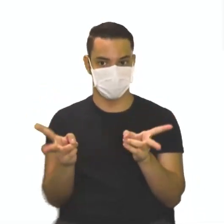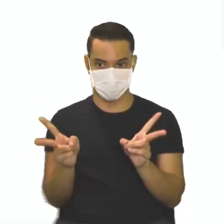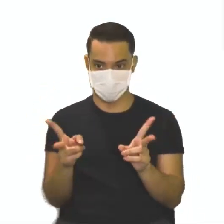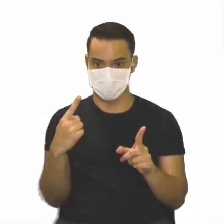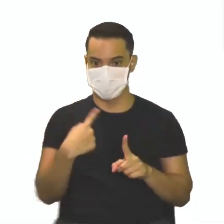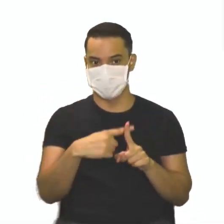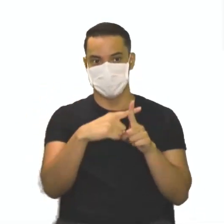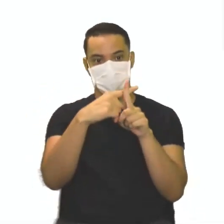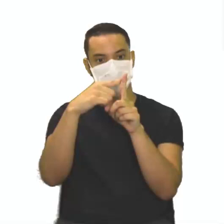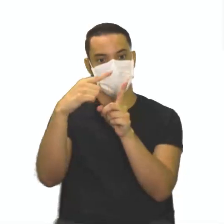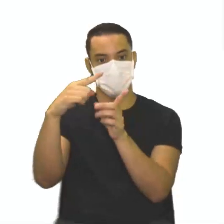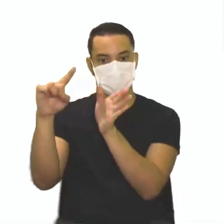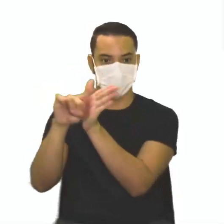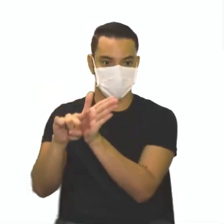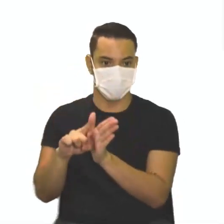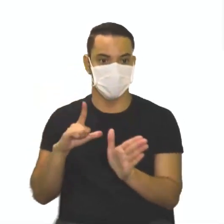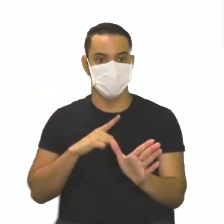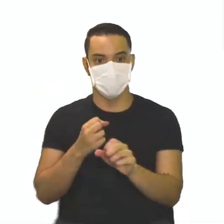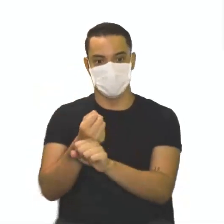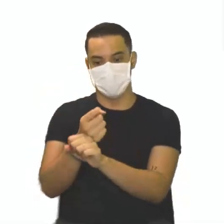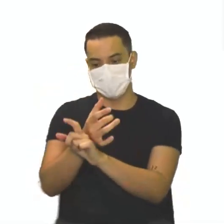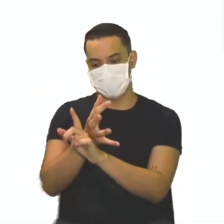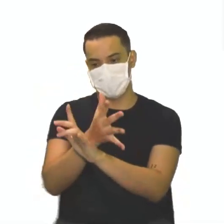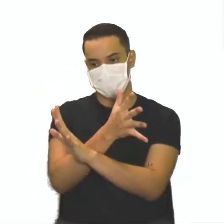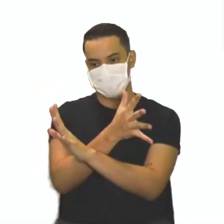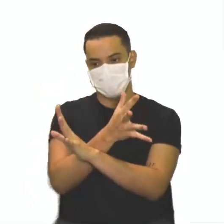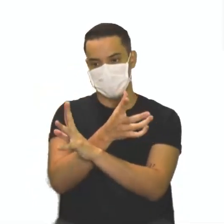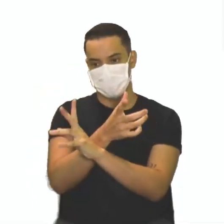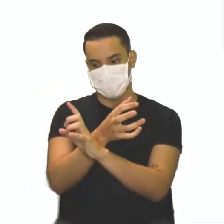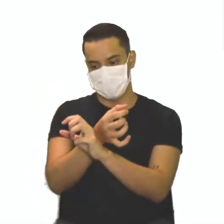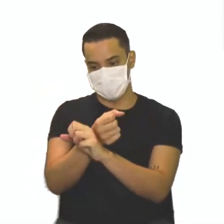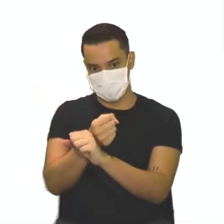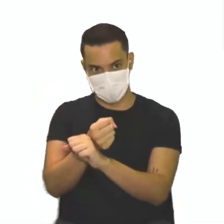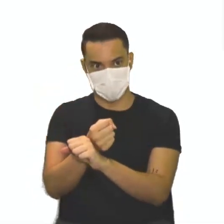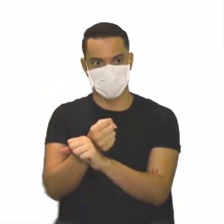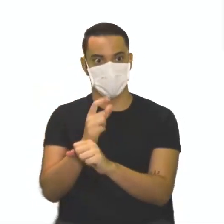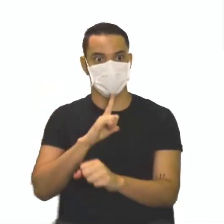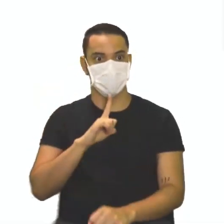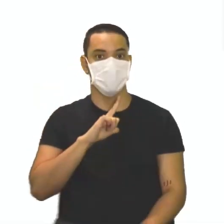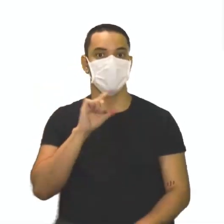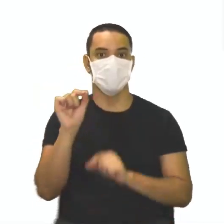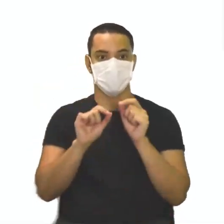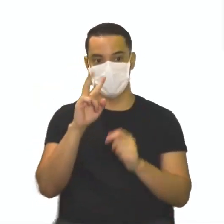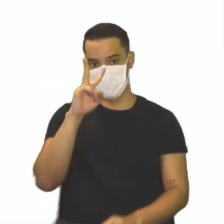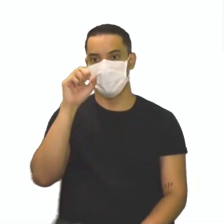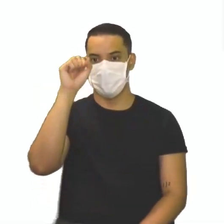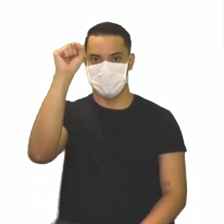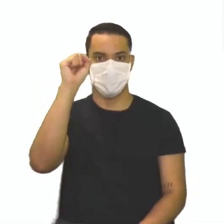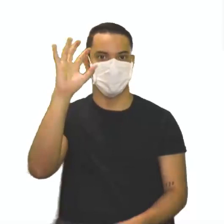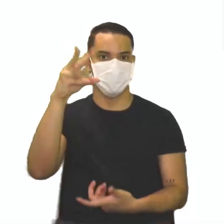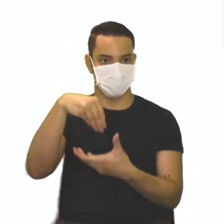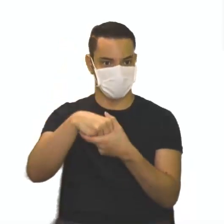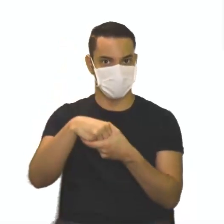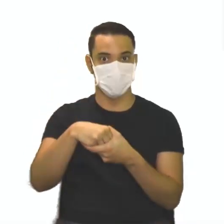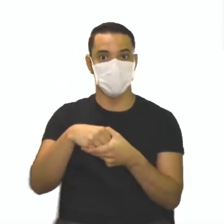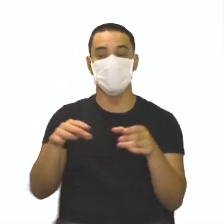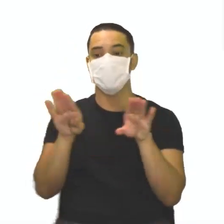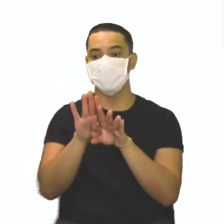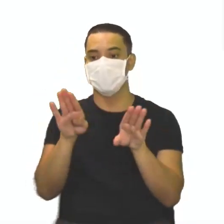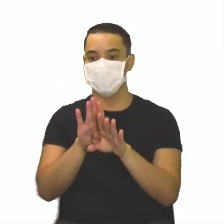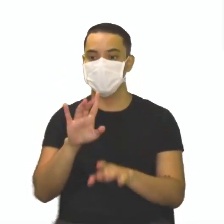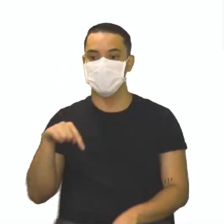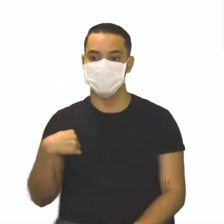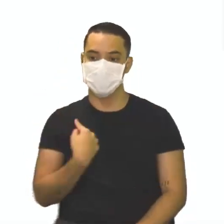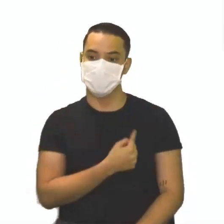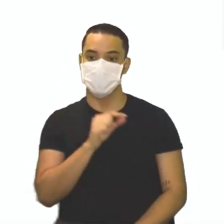eu tenho repulsão eletrostática. Eu tenho força elétrica de repulsão. Nós vimos também